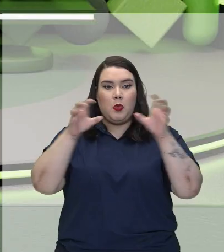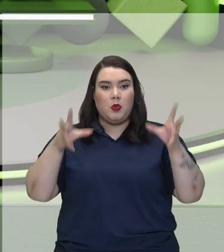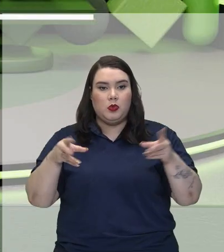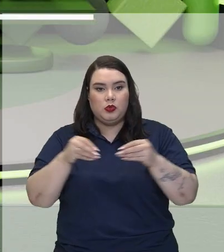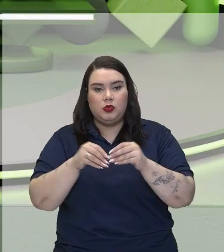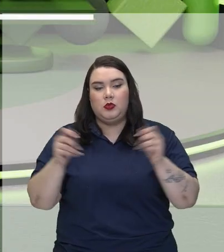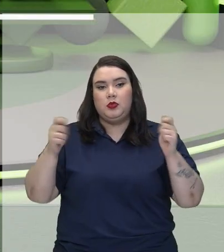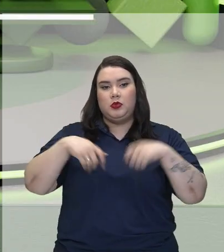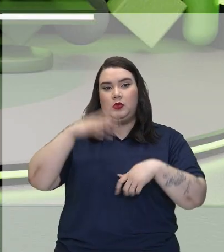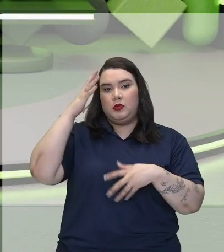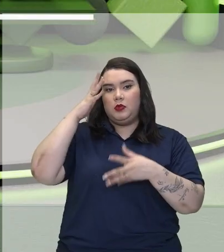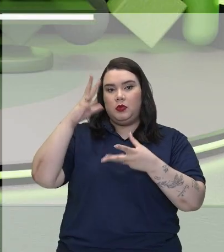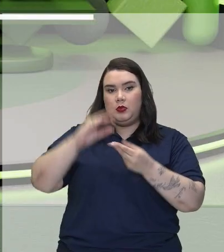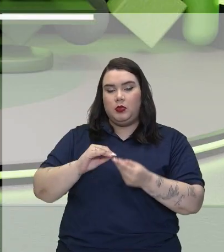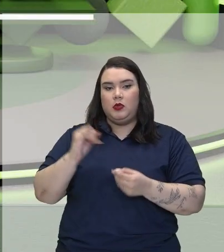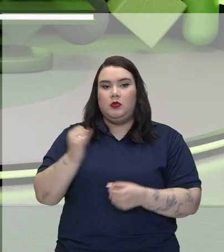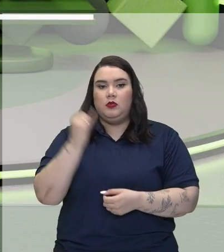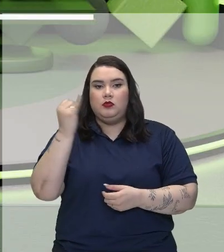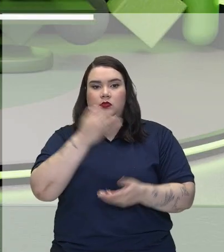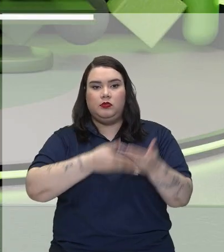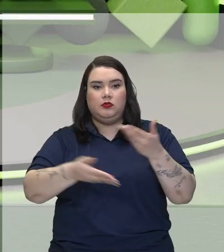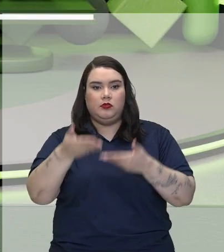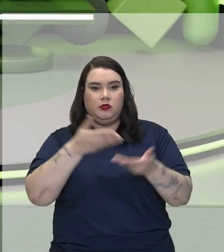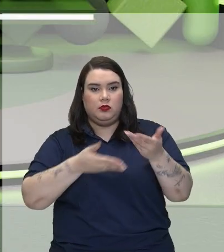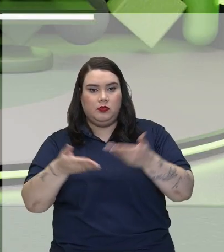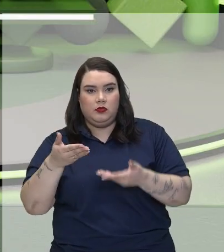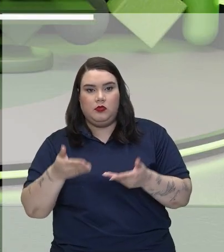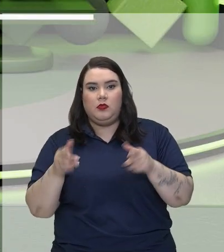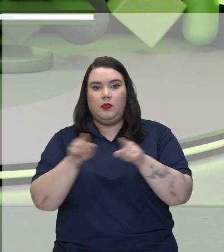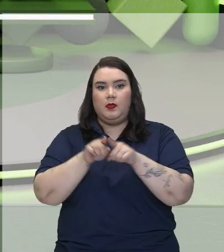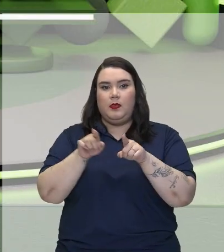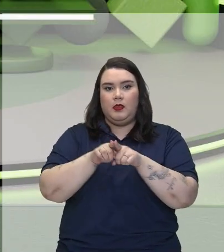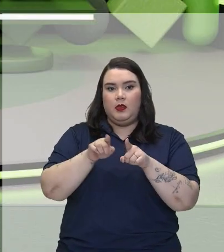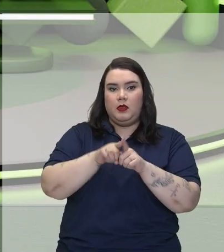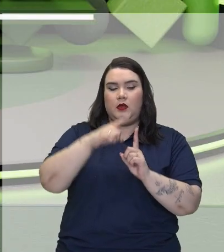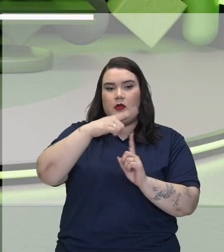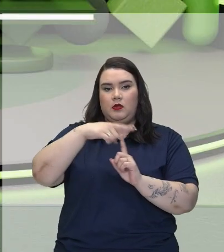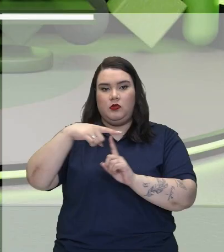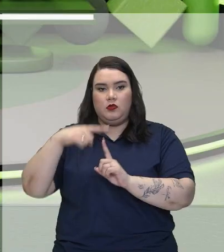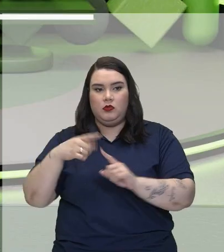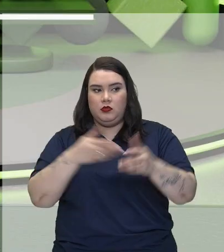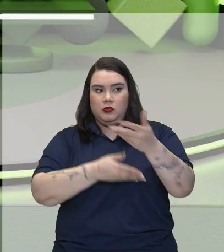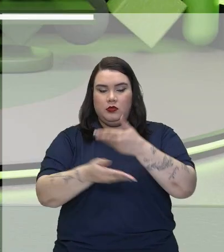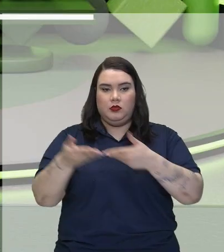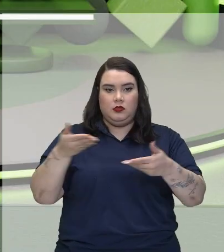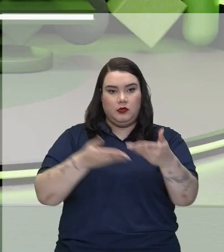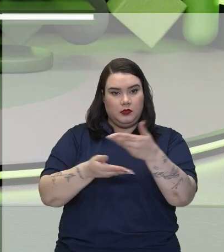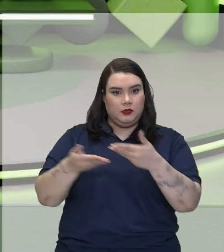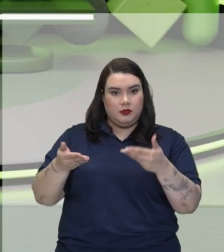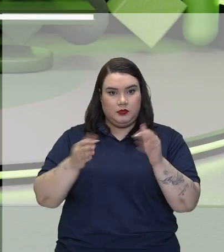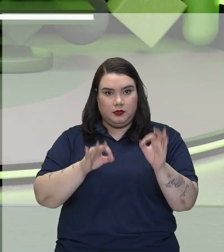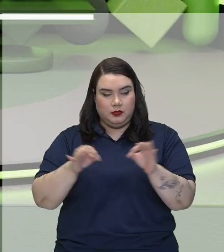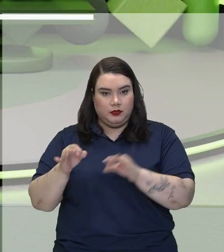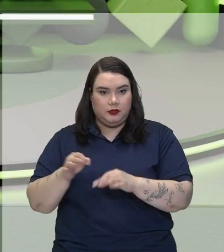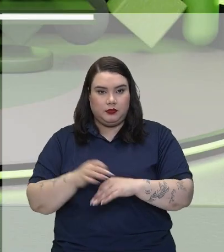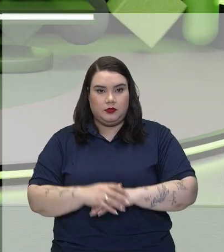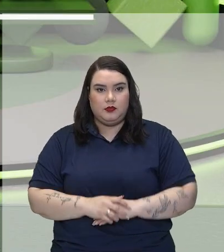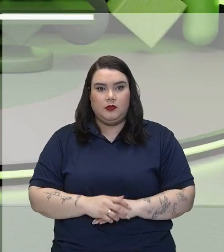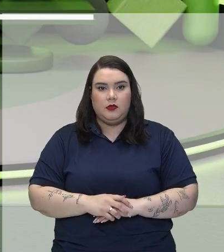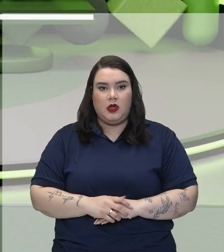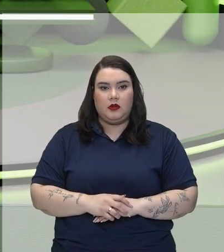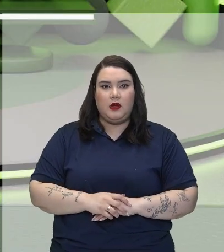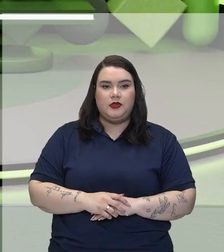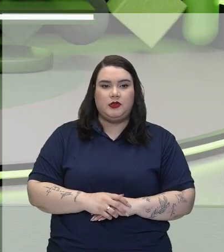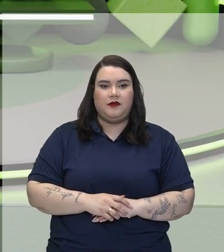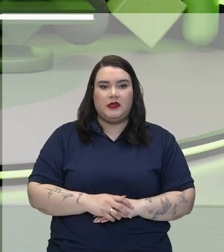as interações que acontecem entre as espécies e também das espécies com o ambiente onde ela está inserida. E aí a gente vai